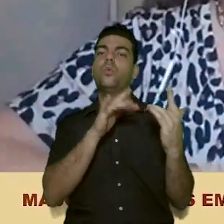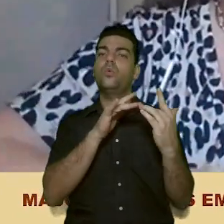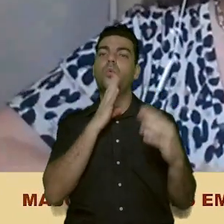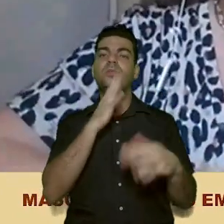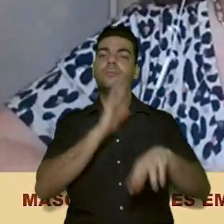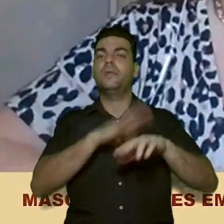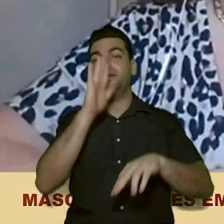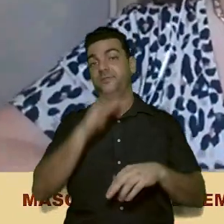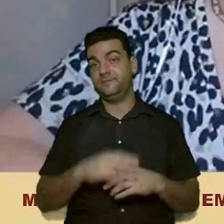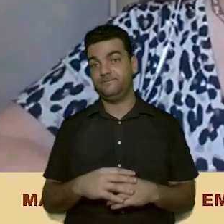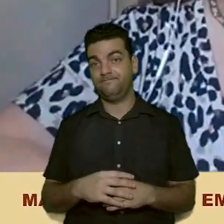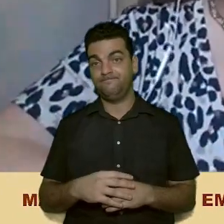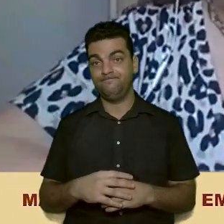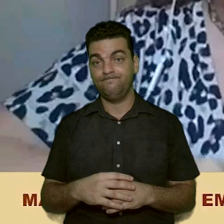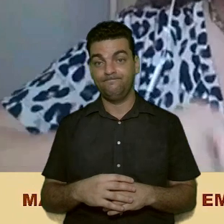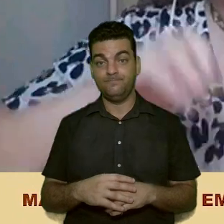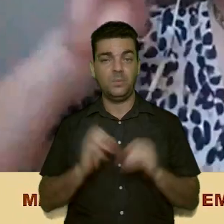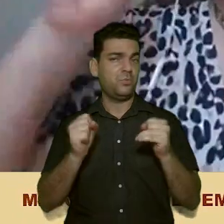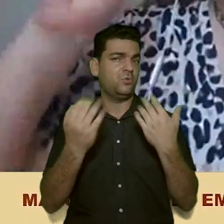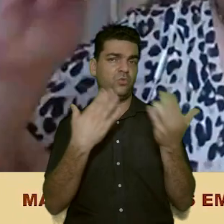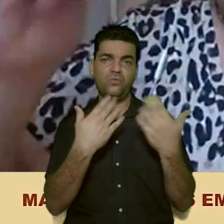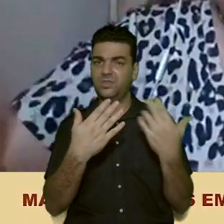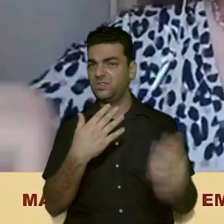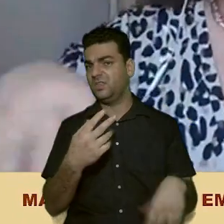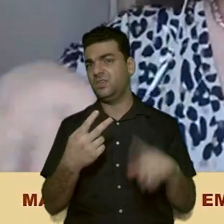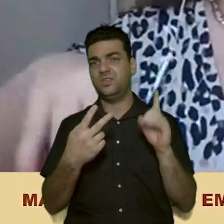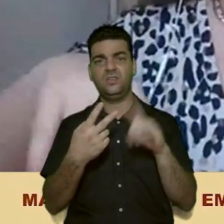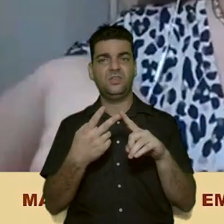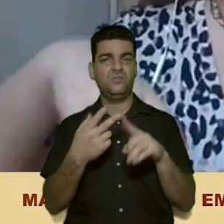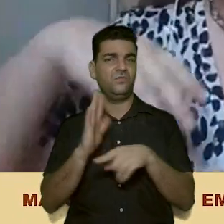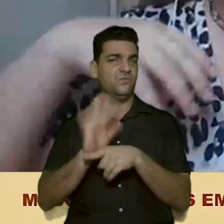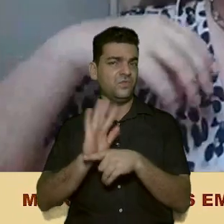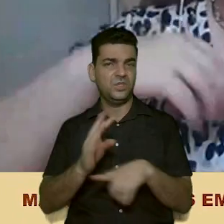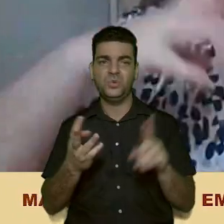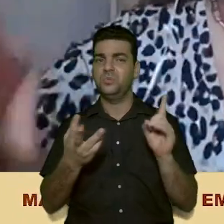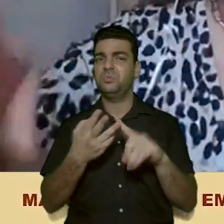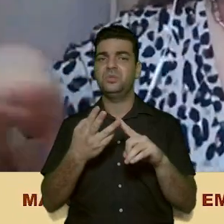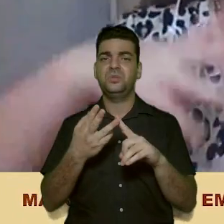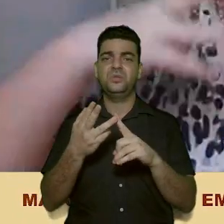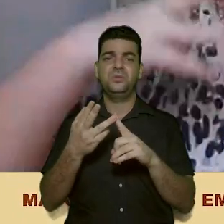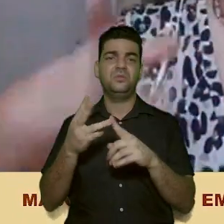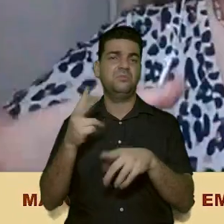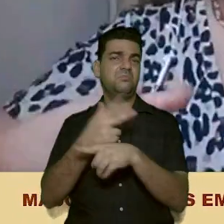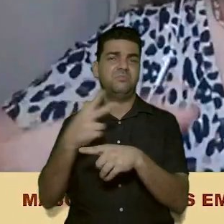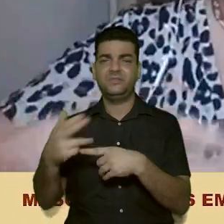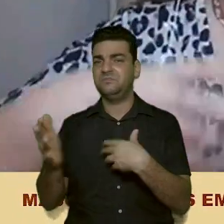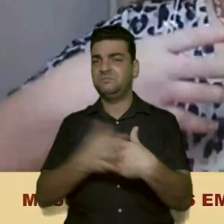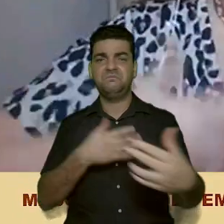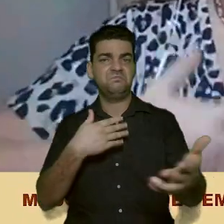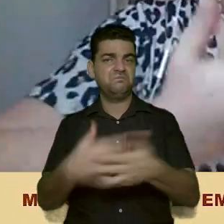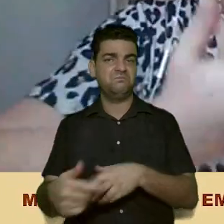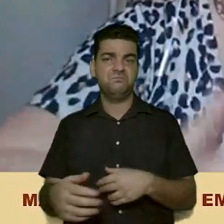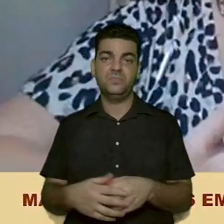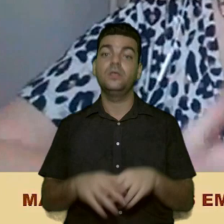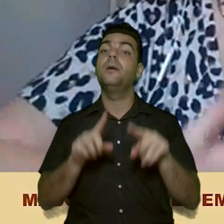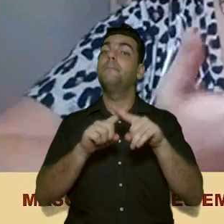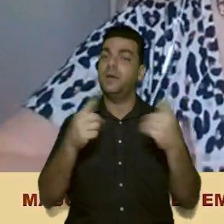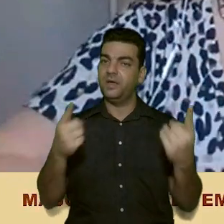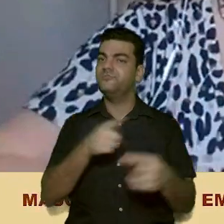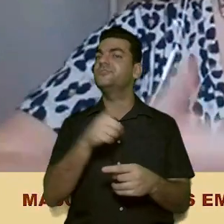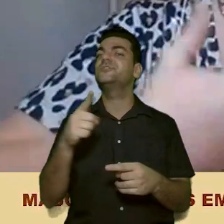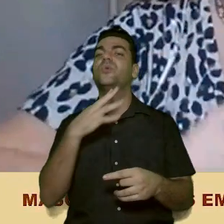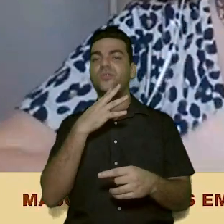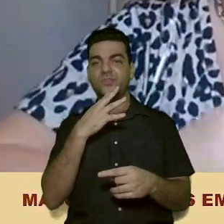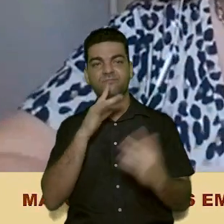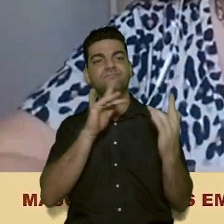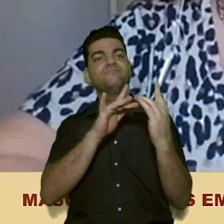as mulheres, seja com conversa, seja com filmes, vídeos, séries, não importam. Vai conhecer, tem que